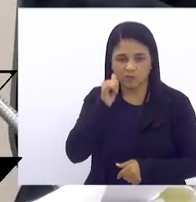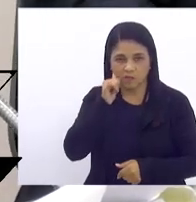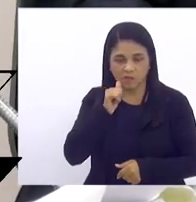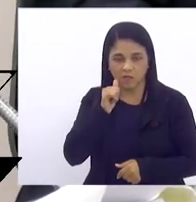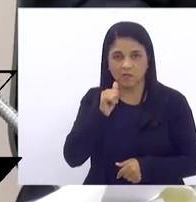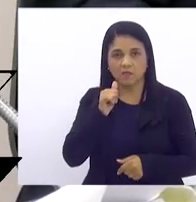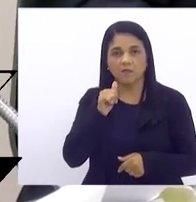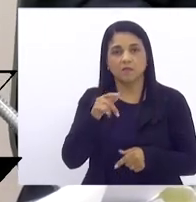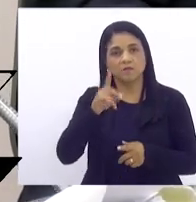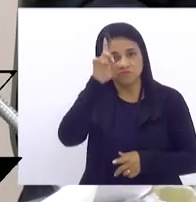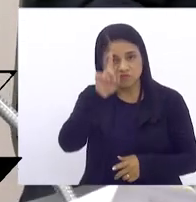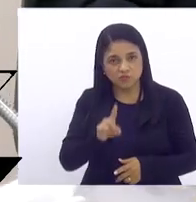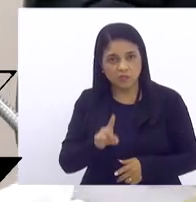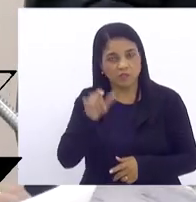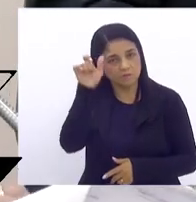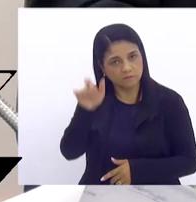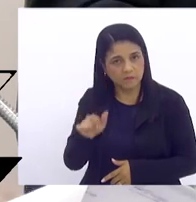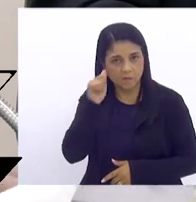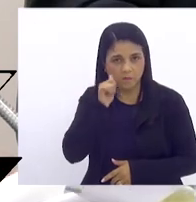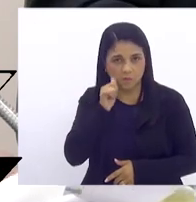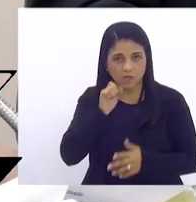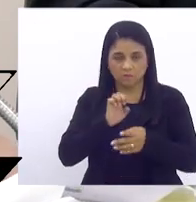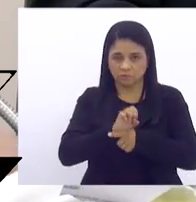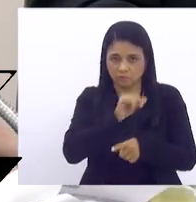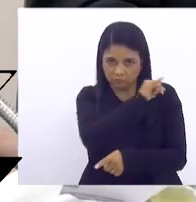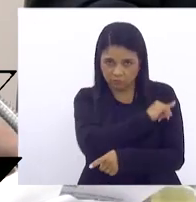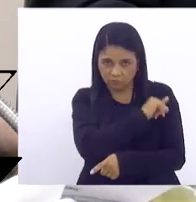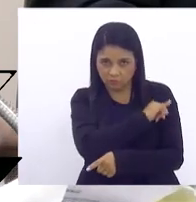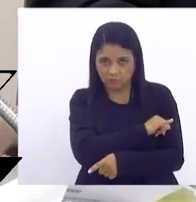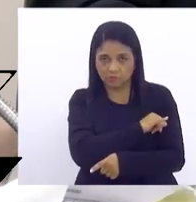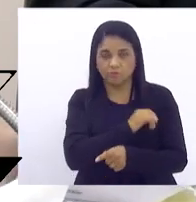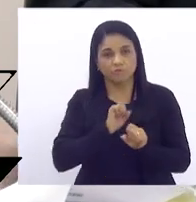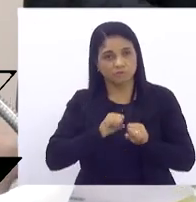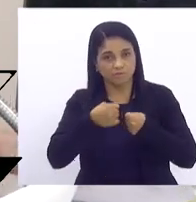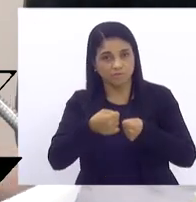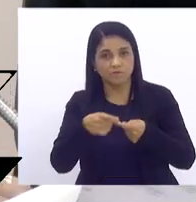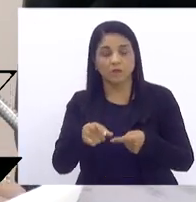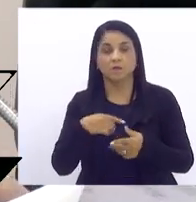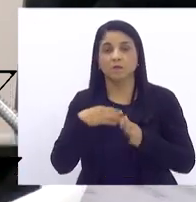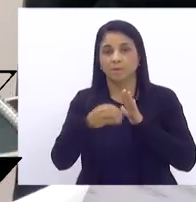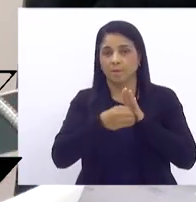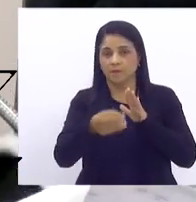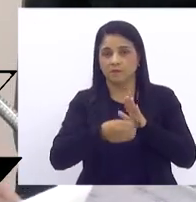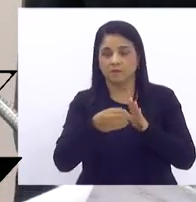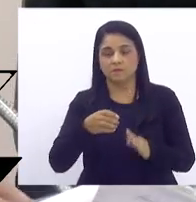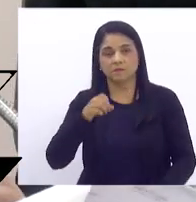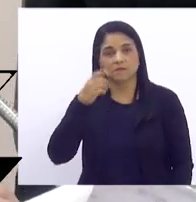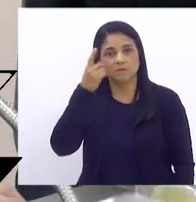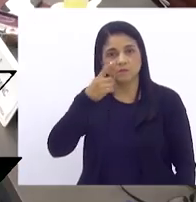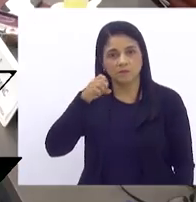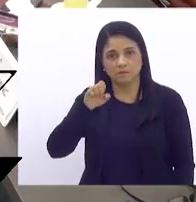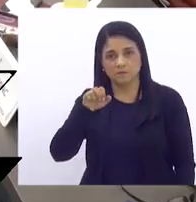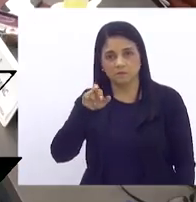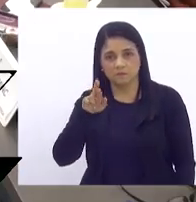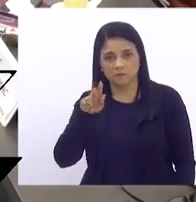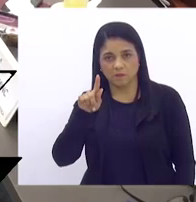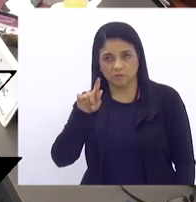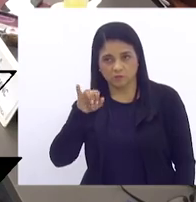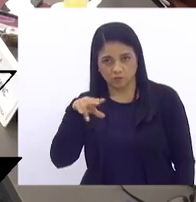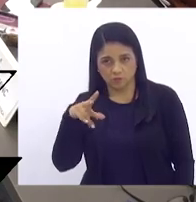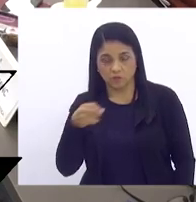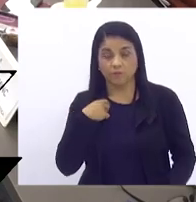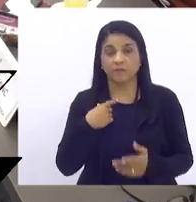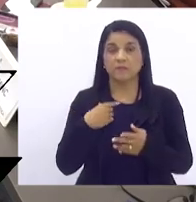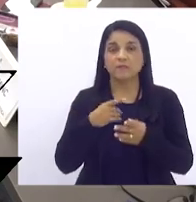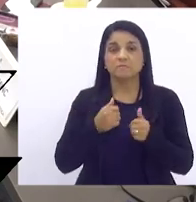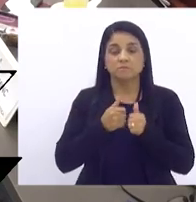de promoção dos direitos destas no Estado do Rio de Janeiro. Para aparecer, deputado doutor Serginho. Senhor presidente, seguindo